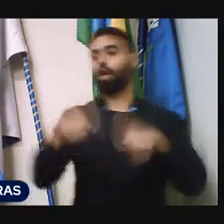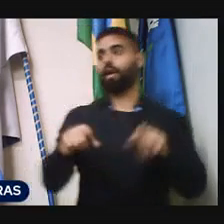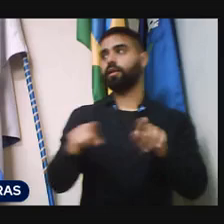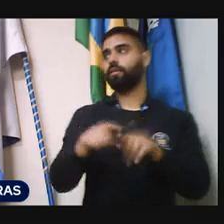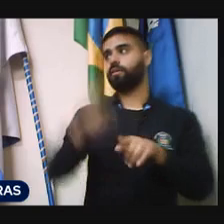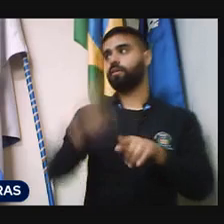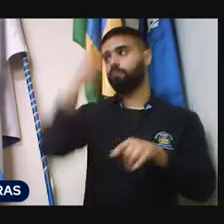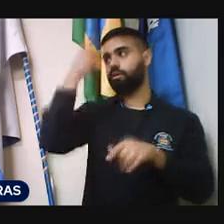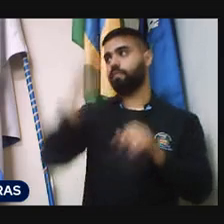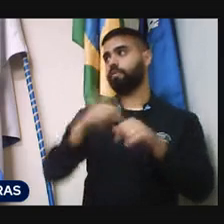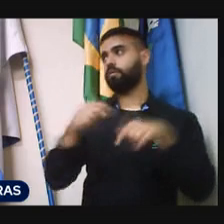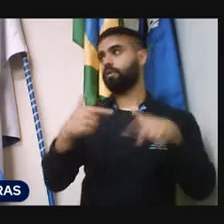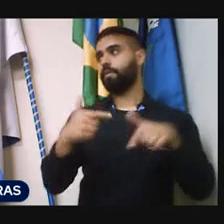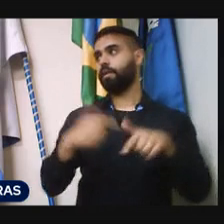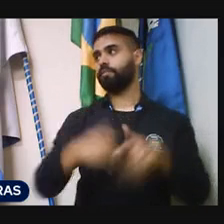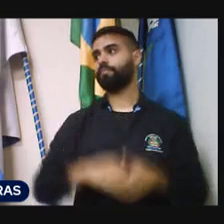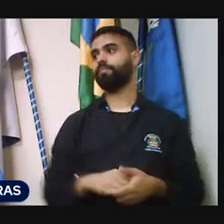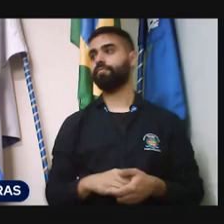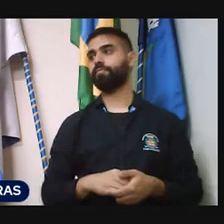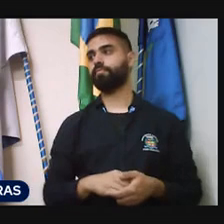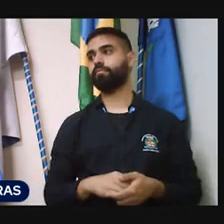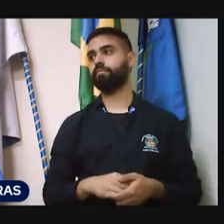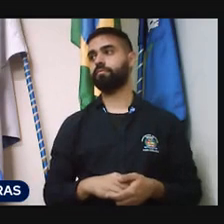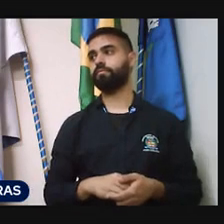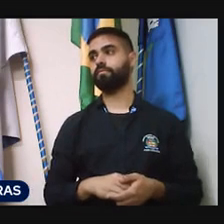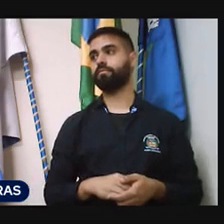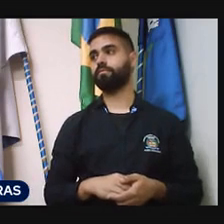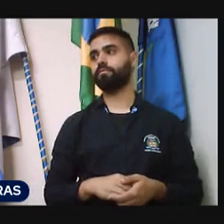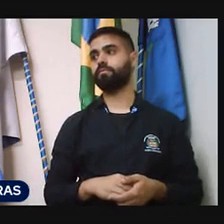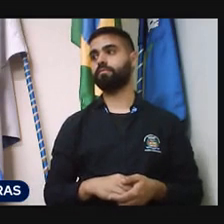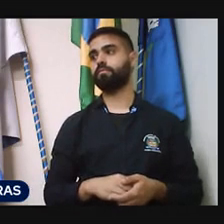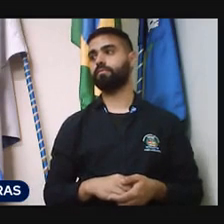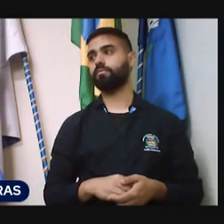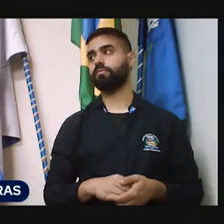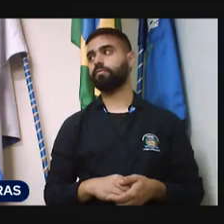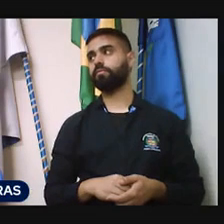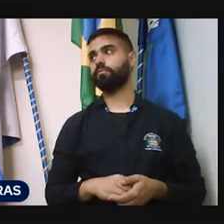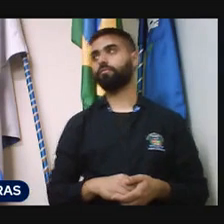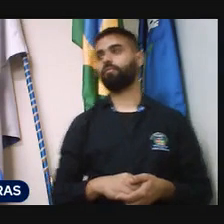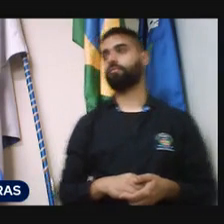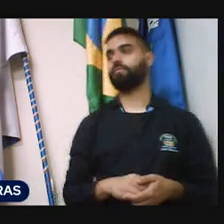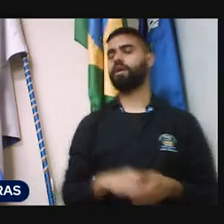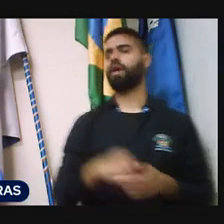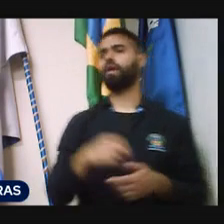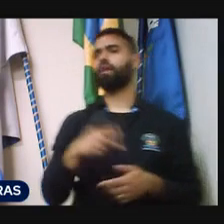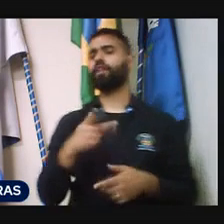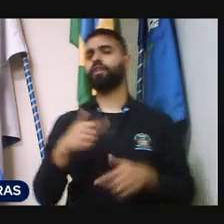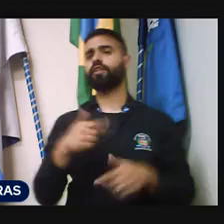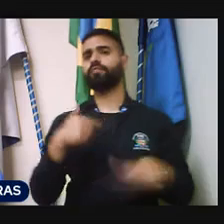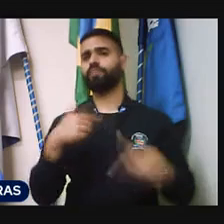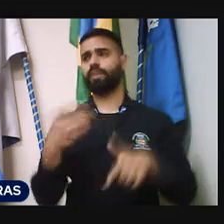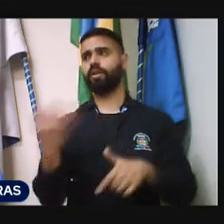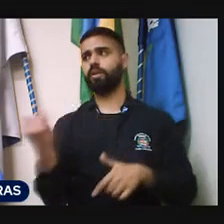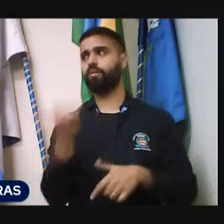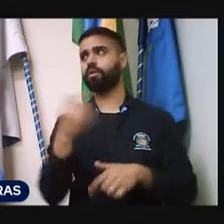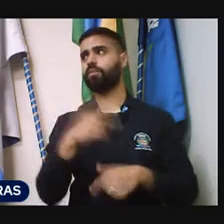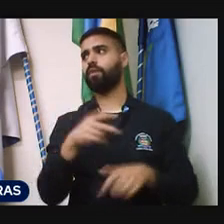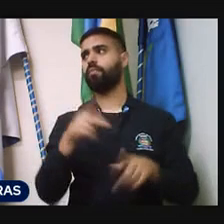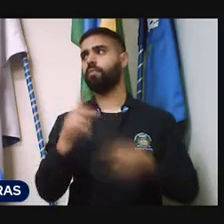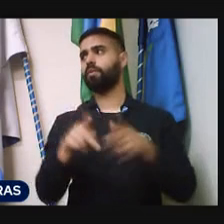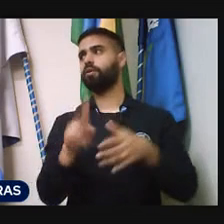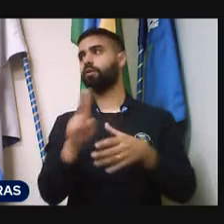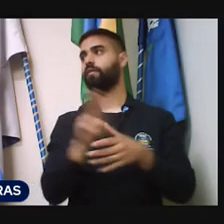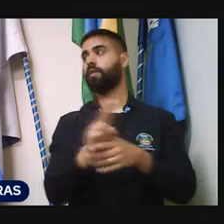para o trabalho nesses erro dedão tá cumprimento à Lei Municipal que trata de serviço de grande relevância para a população